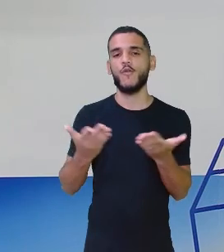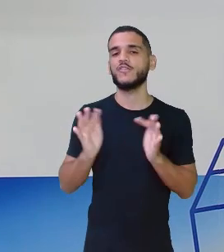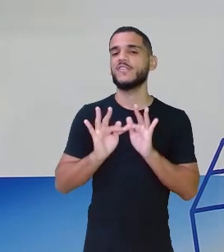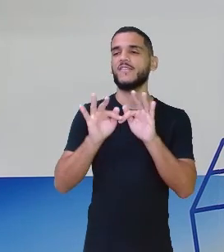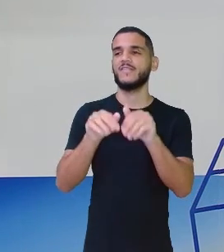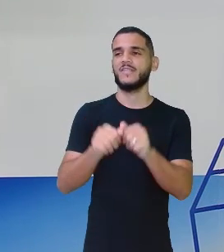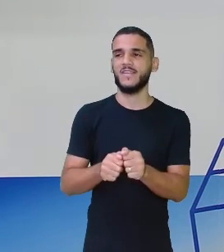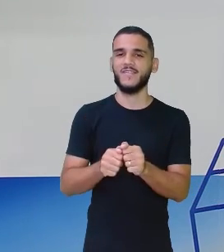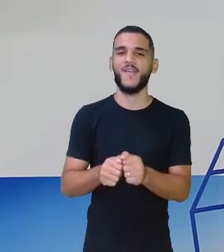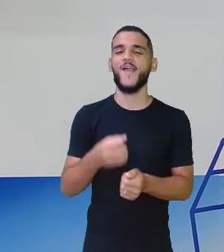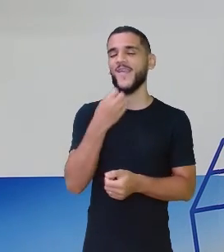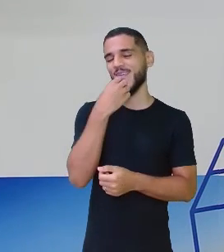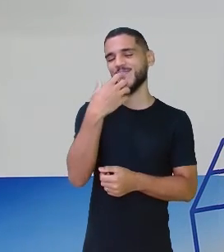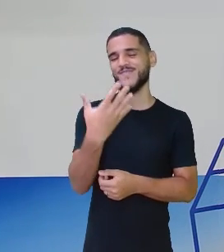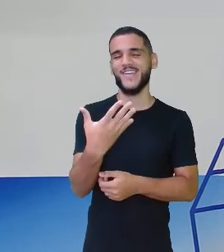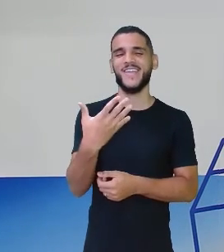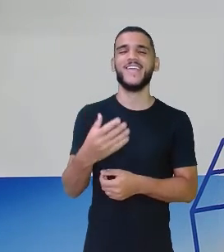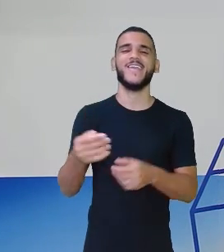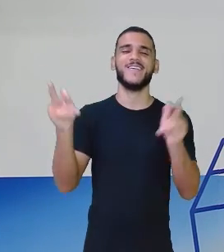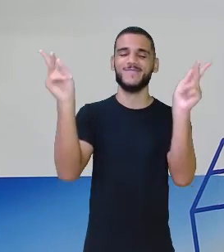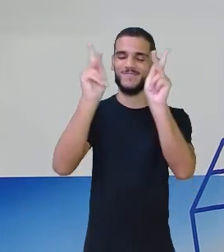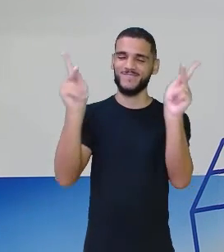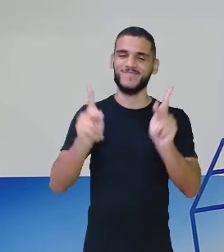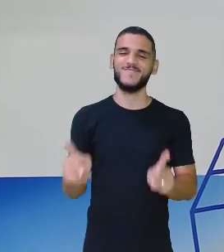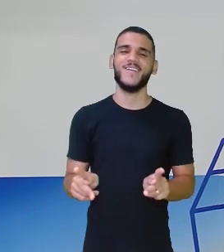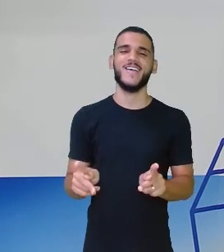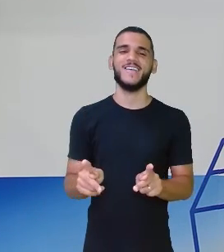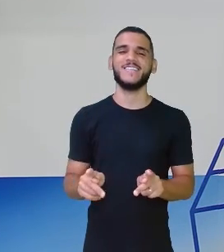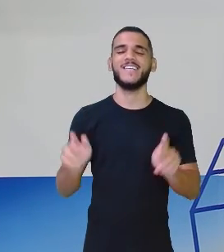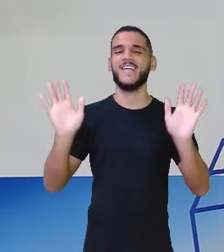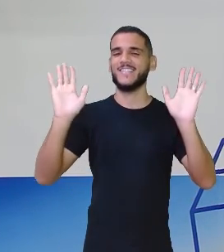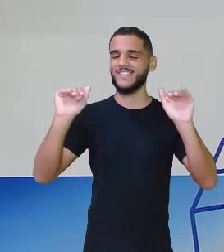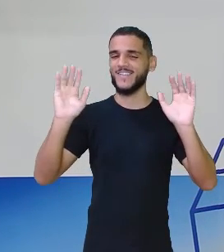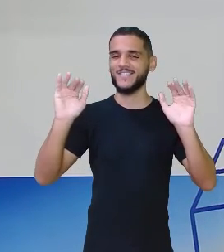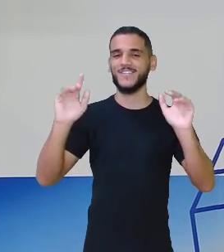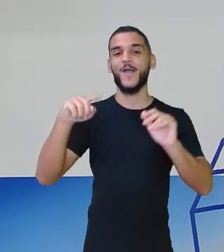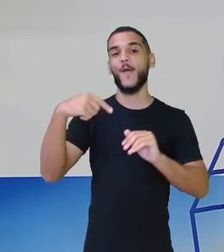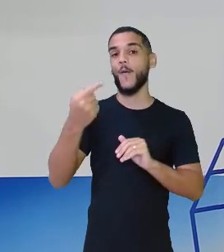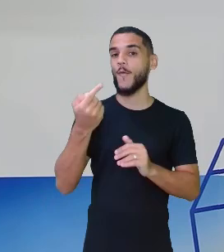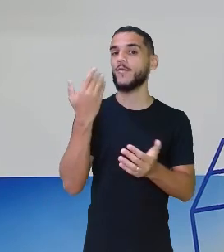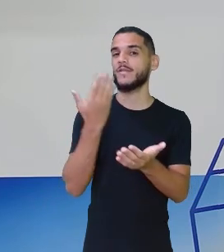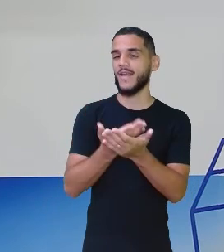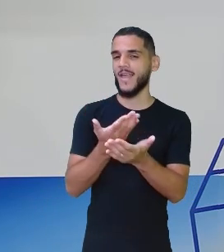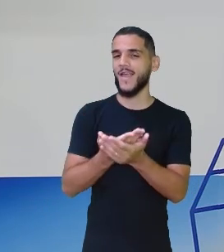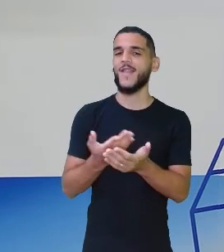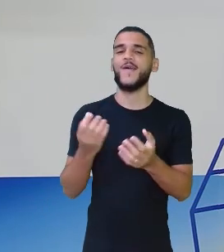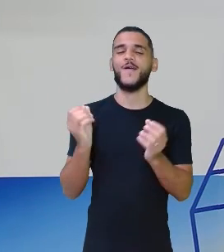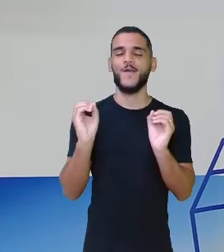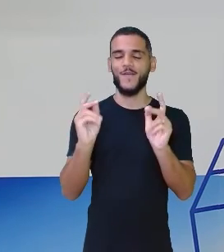ao fim. Fiquem bem, fiquem em paz e até daqui a pouco que eu volto com